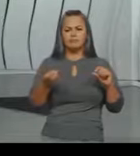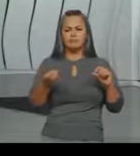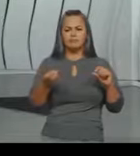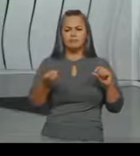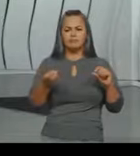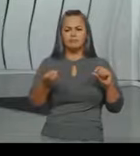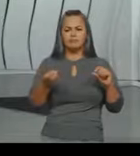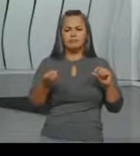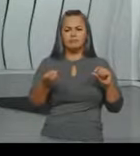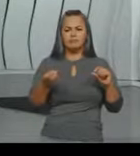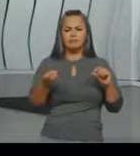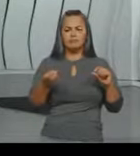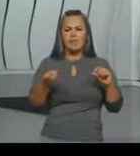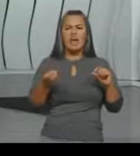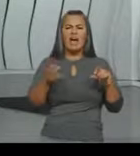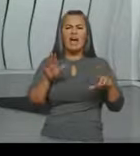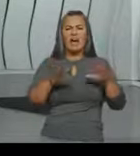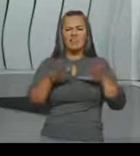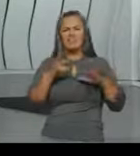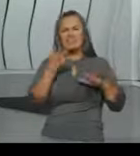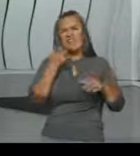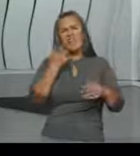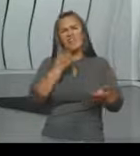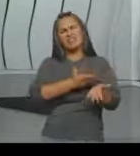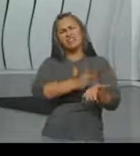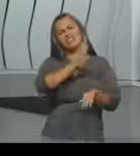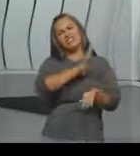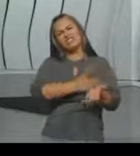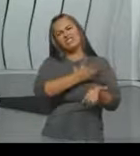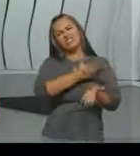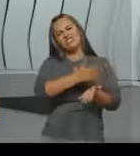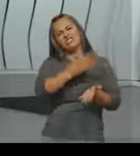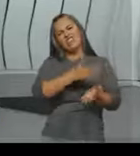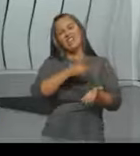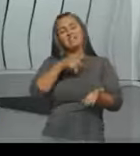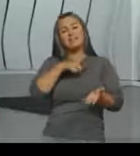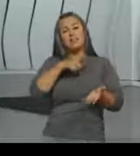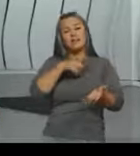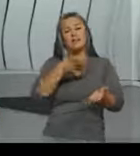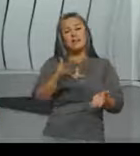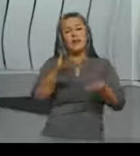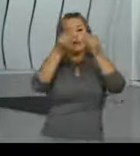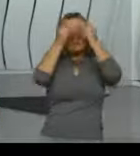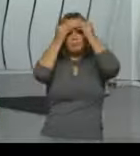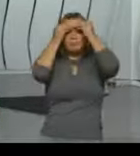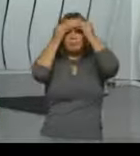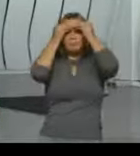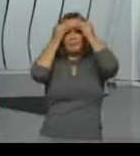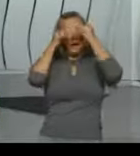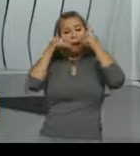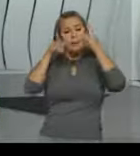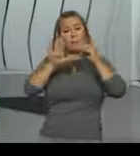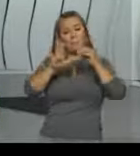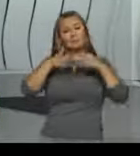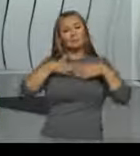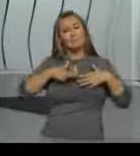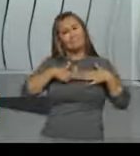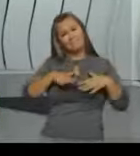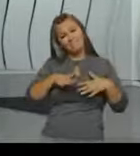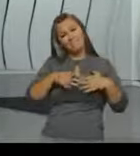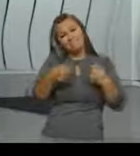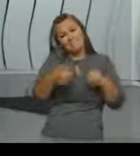verdade. Pode ser chato? É. E concordo com você. Às vezes é muito chato isso aqui. Mas vamos lá, vamos seguir.